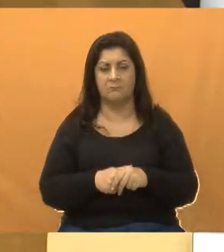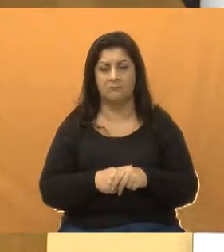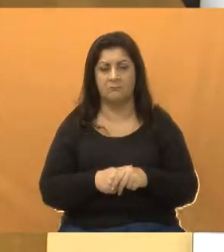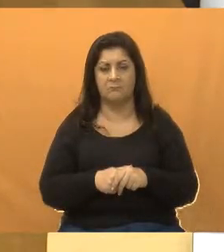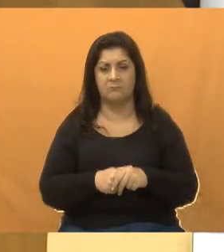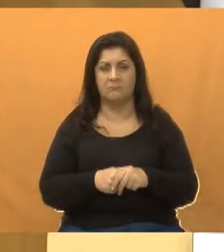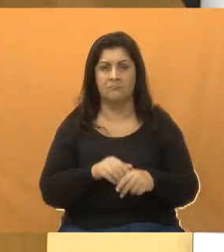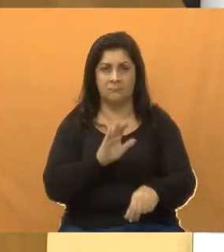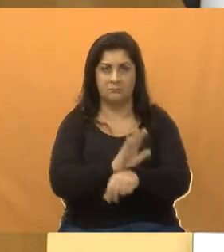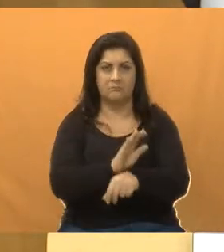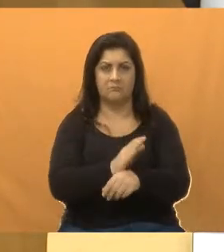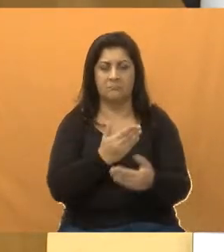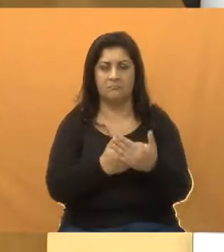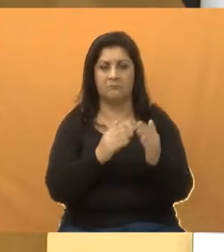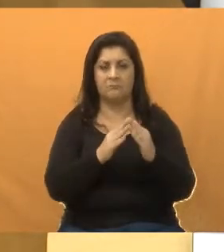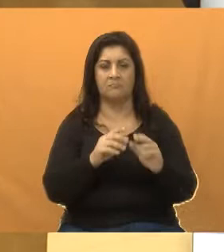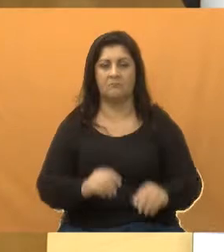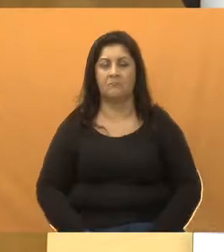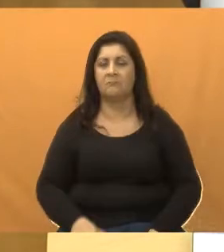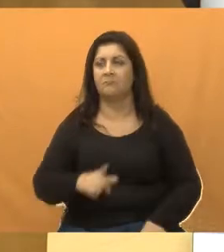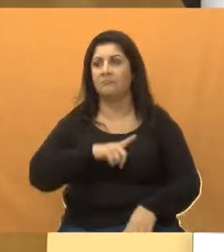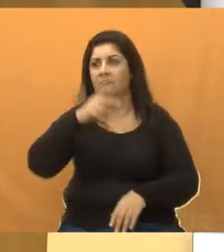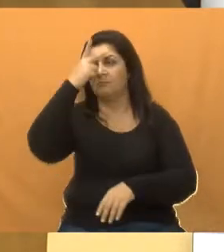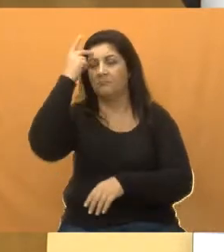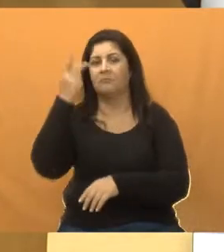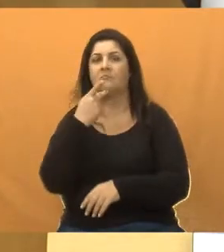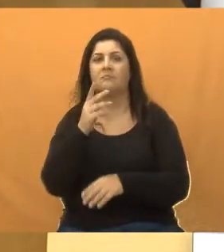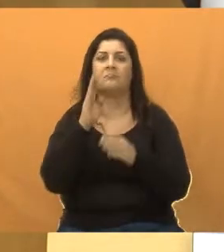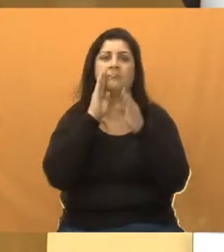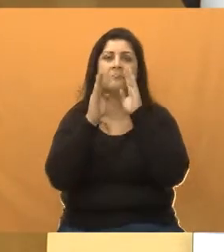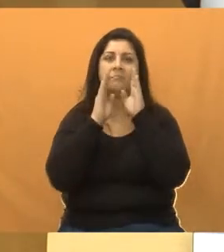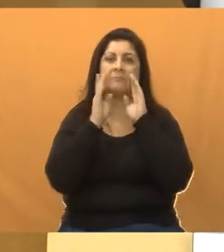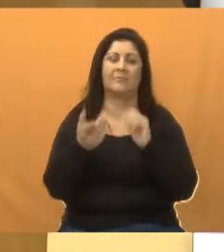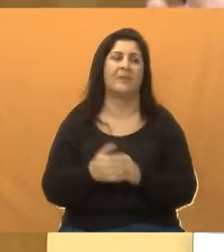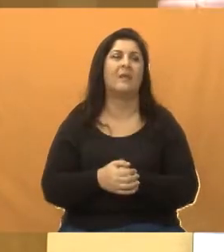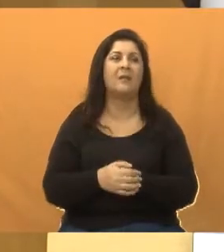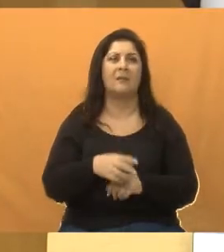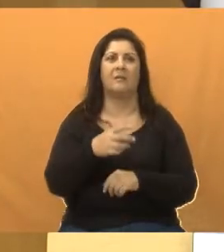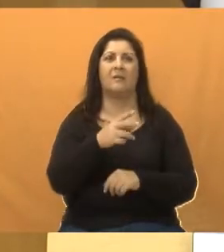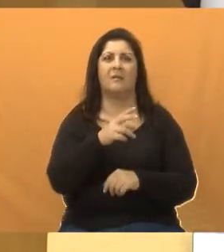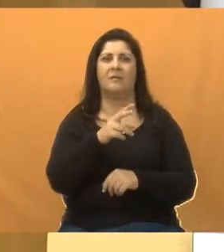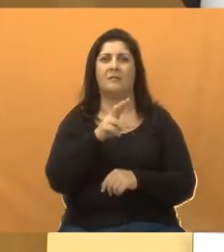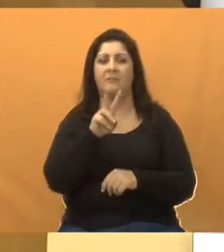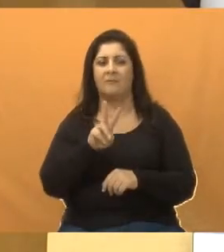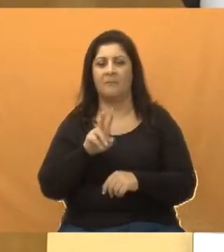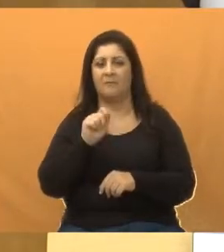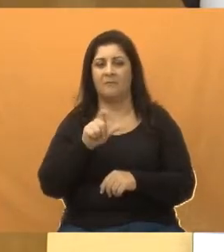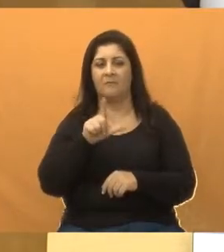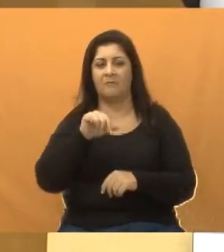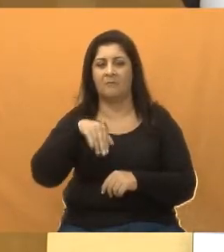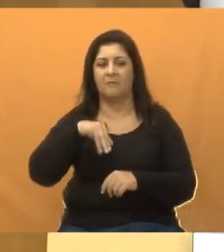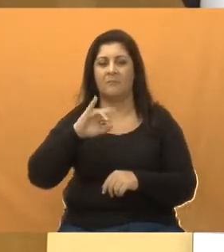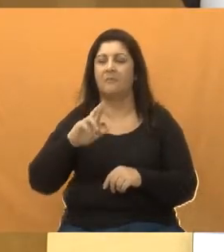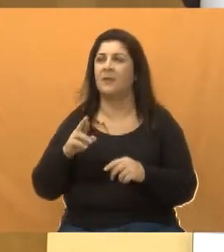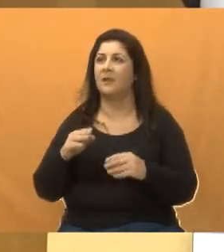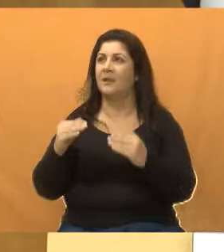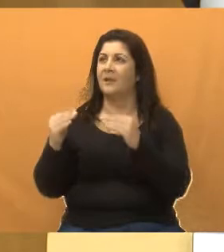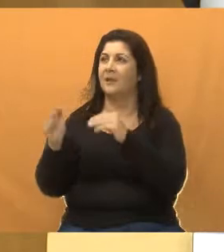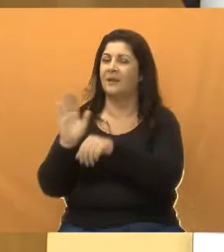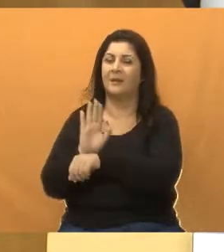das escolas, alguém vai falar lá no Facebook, o vereador foi a favor do prefeito. Então fico numa